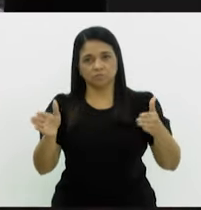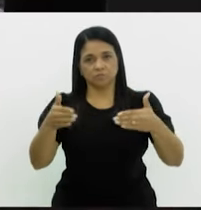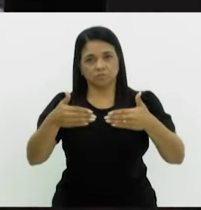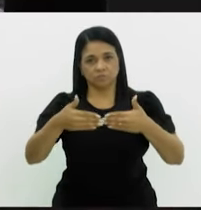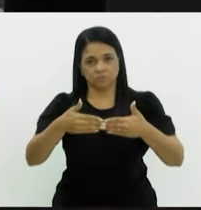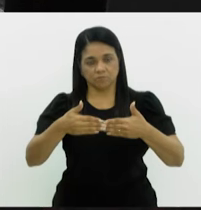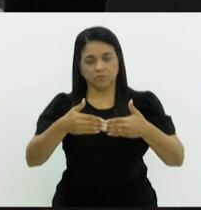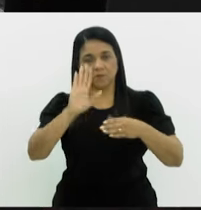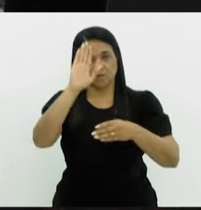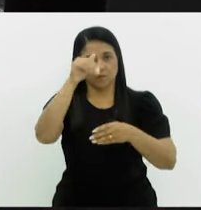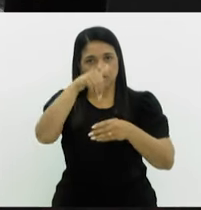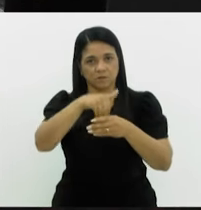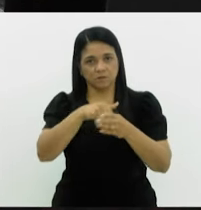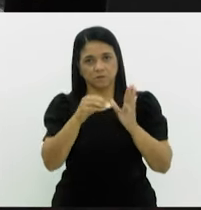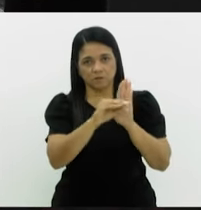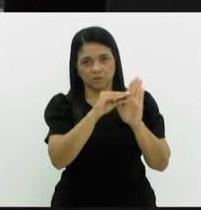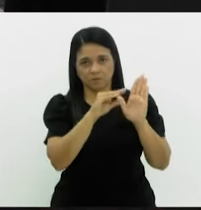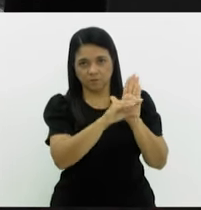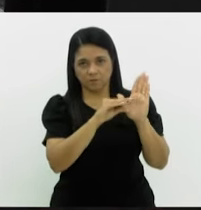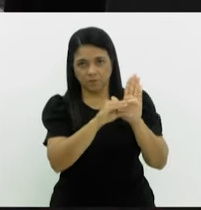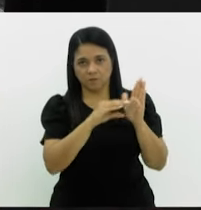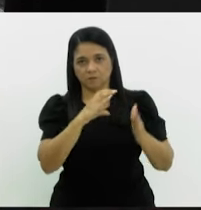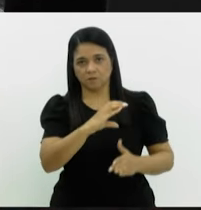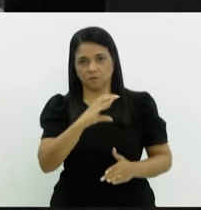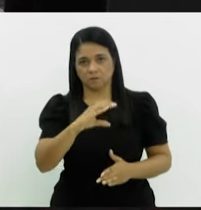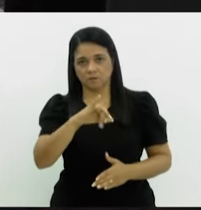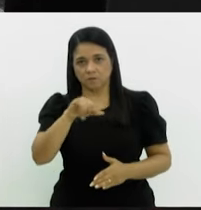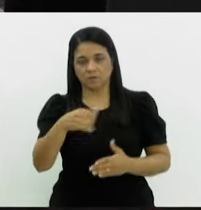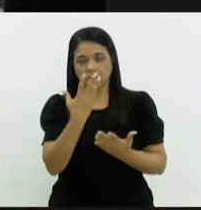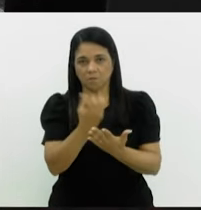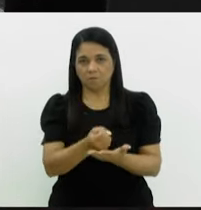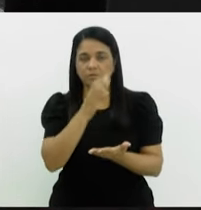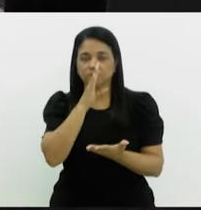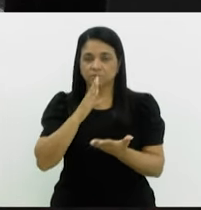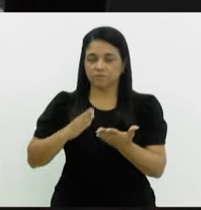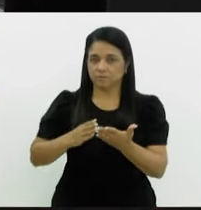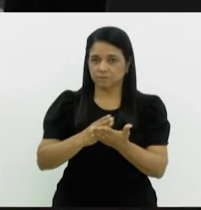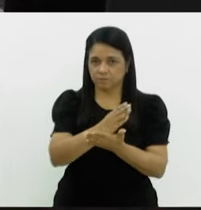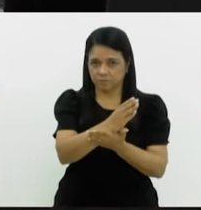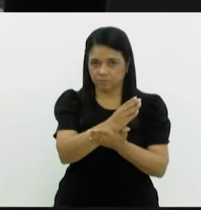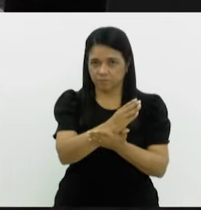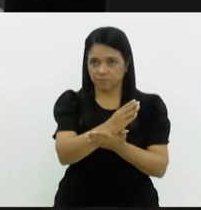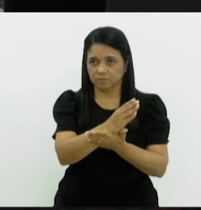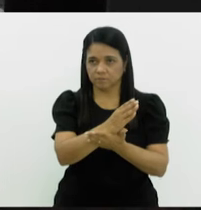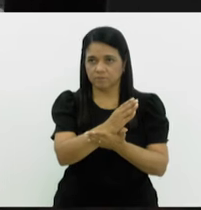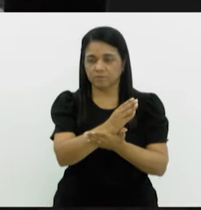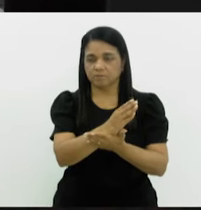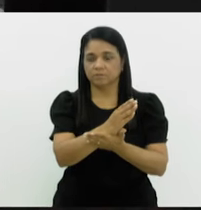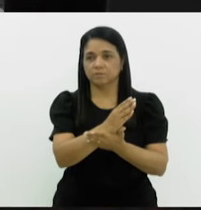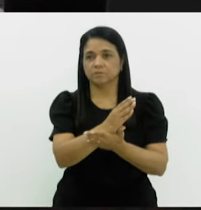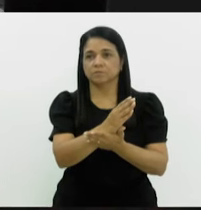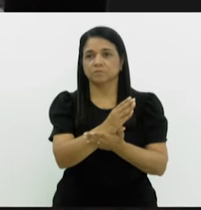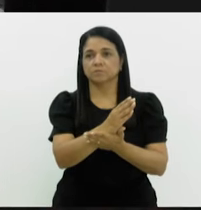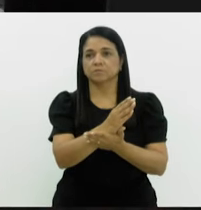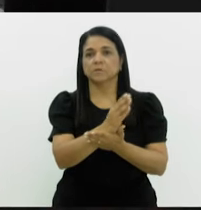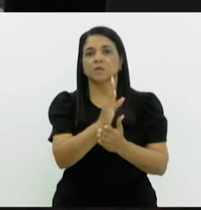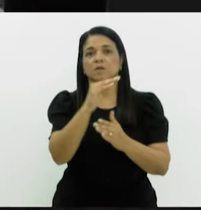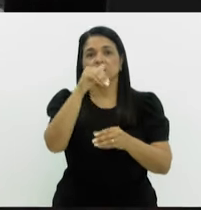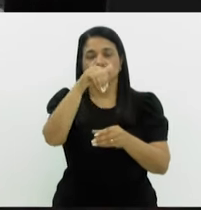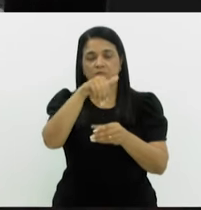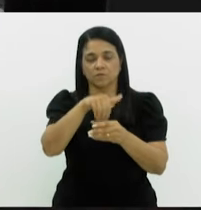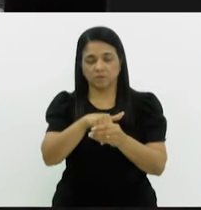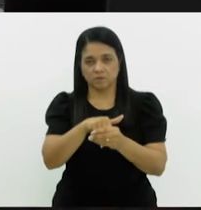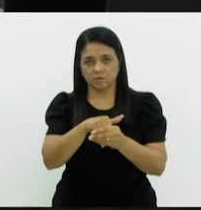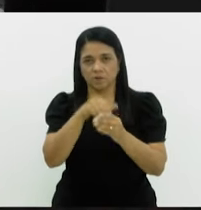em votação as emendas da CCJ. Os senhores que aprovam permaneçam como estão. Aprovado. Em votação,